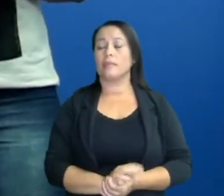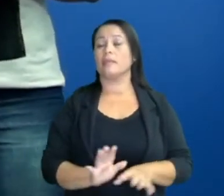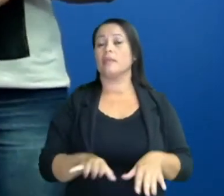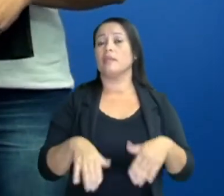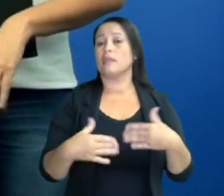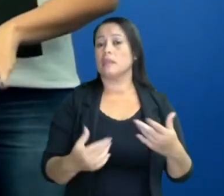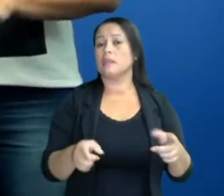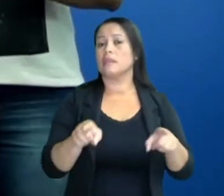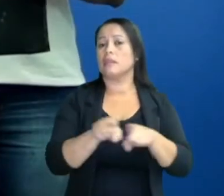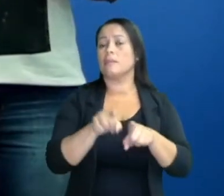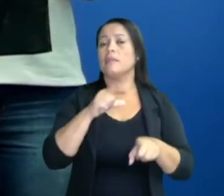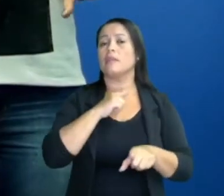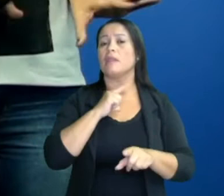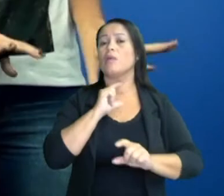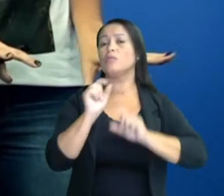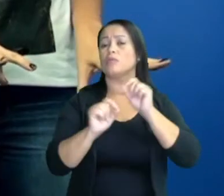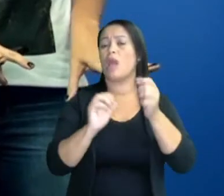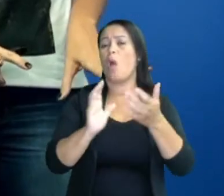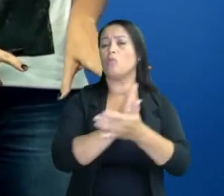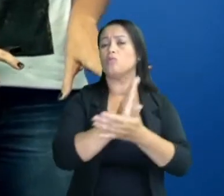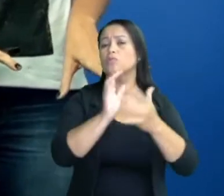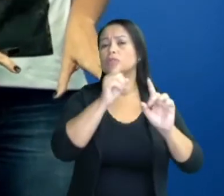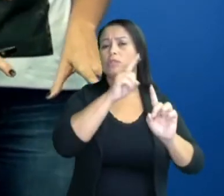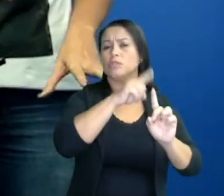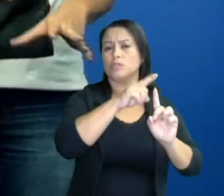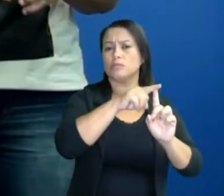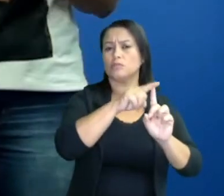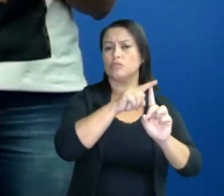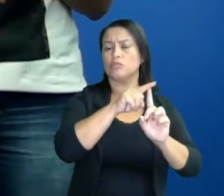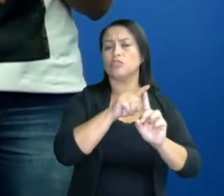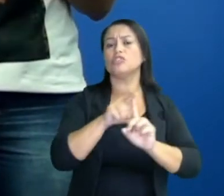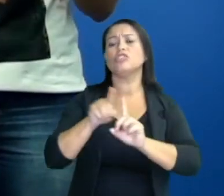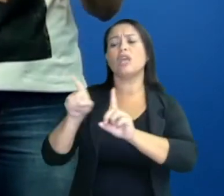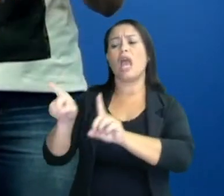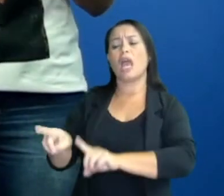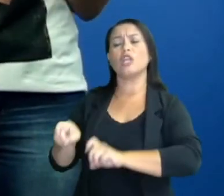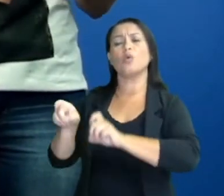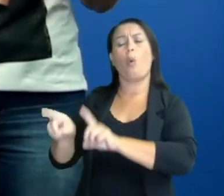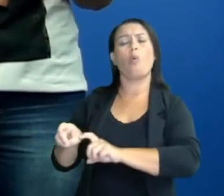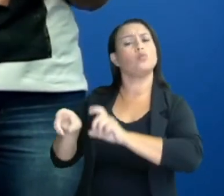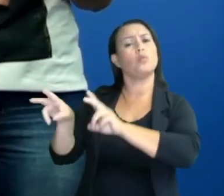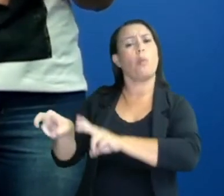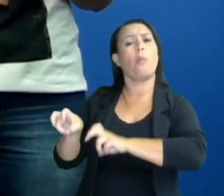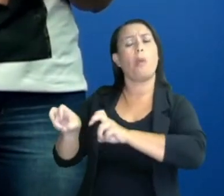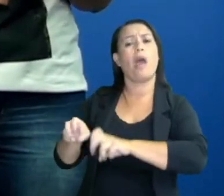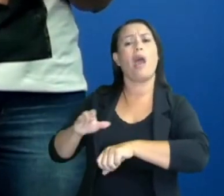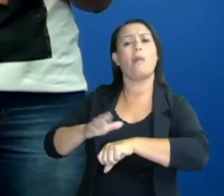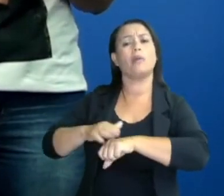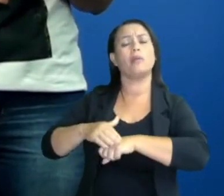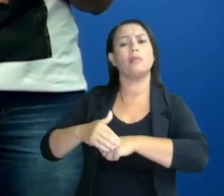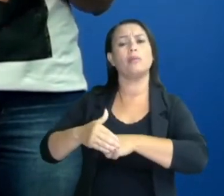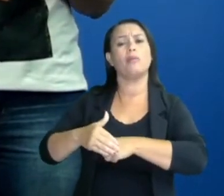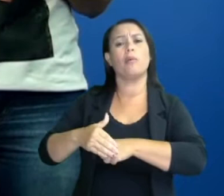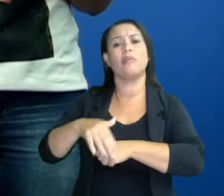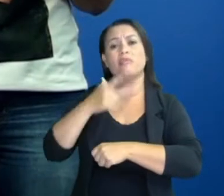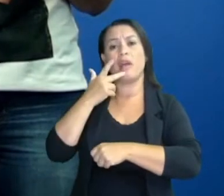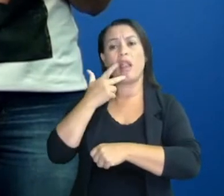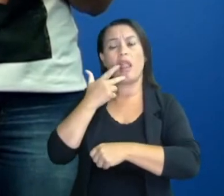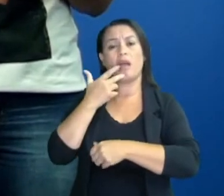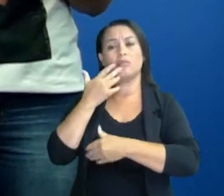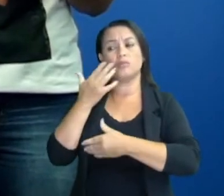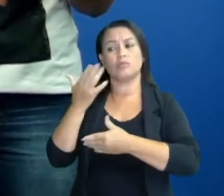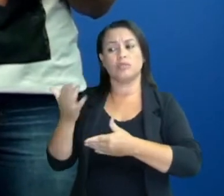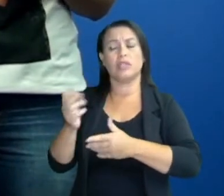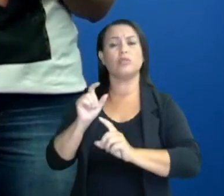Oi e aí nós temos alguns tipos de agricultura que aí nós podemos a partir do momento que falarmos dele